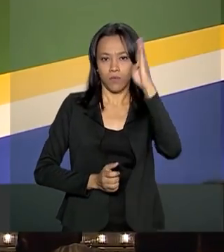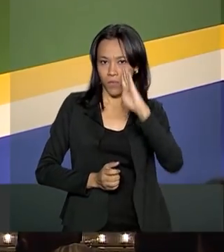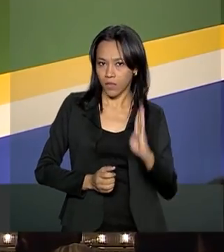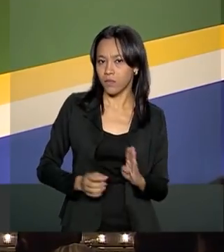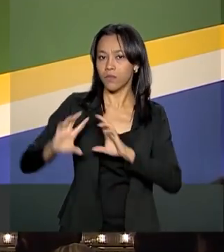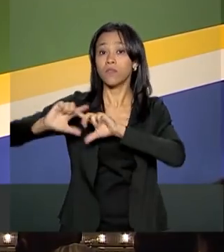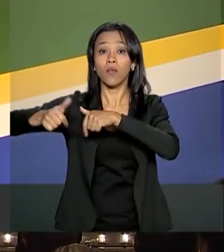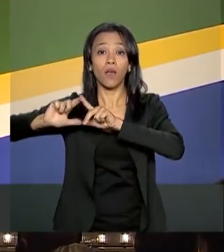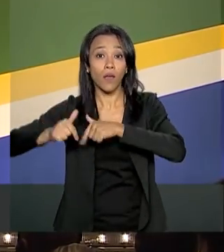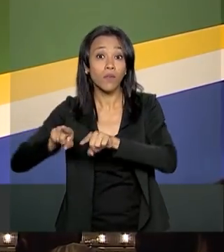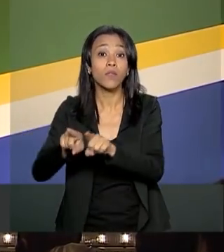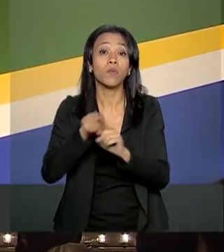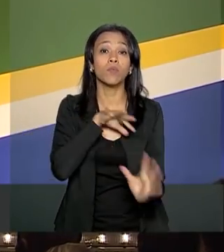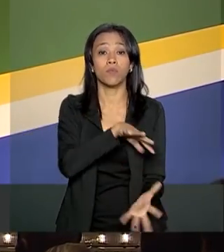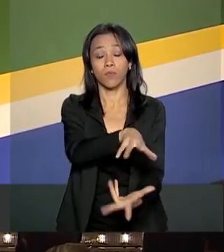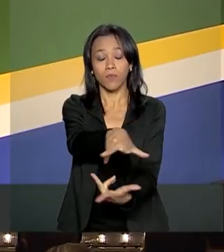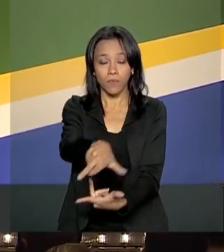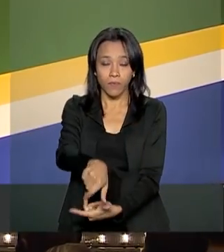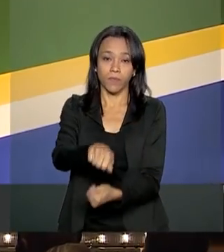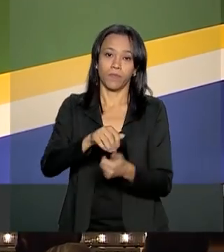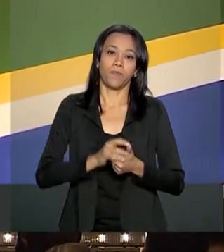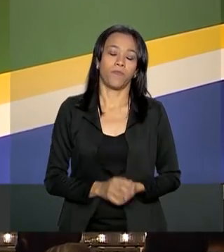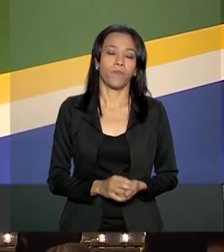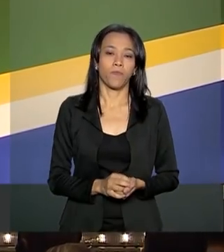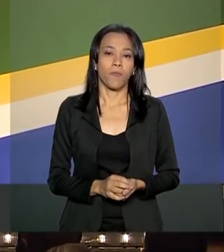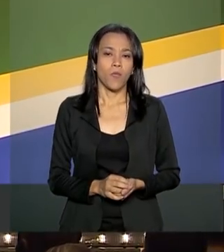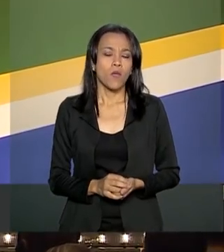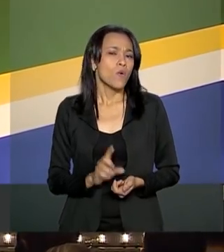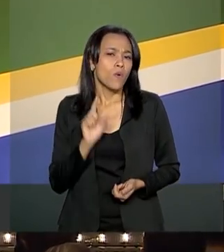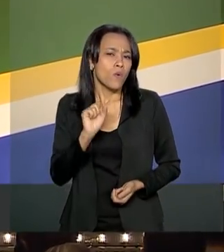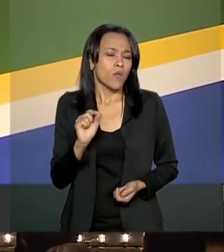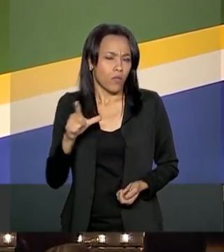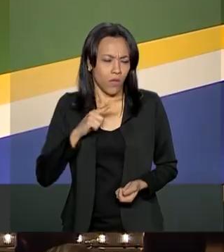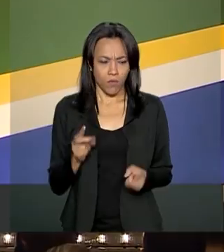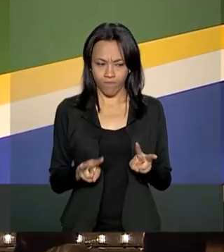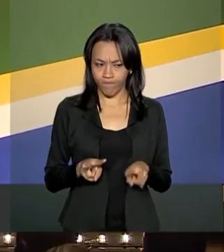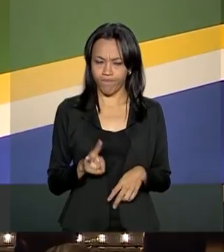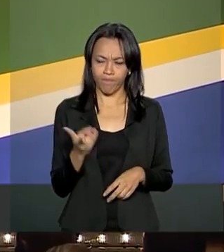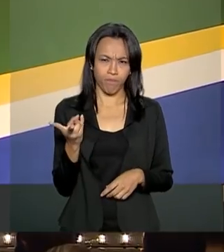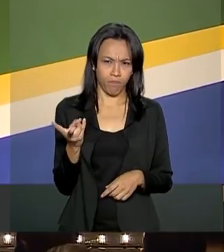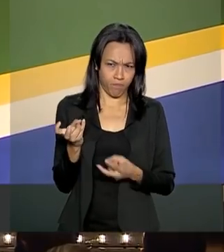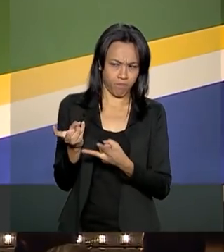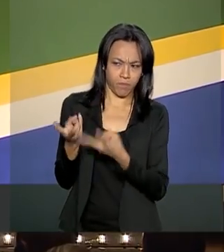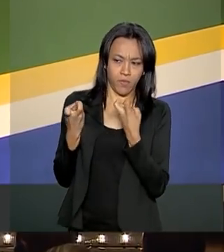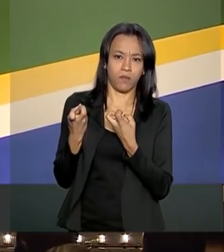Israel e para o mundo também. O que eu tenho notado em Israel,